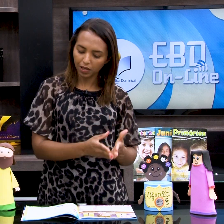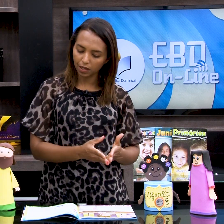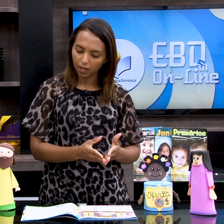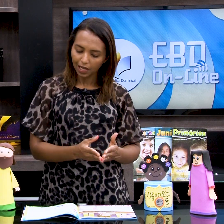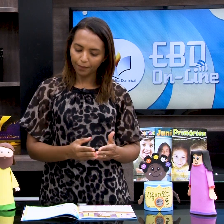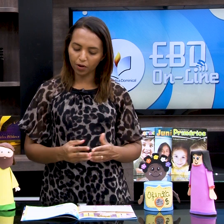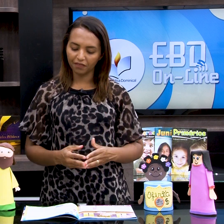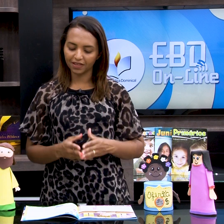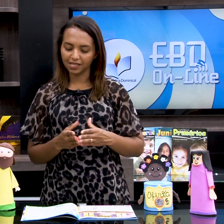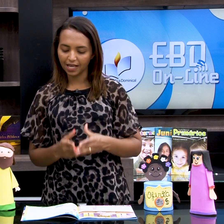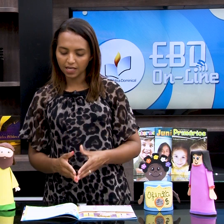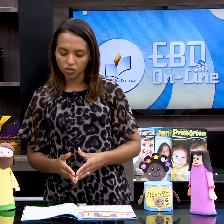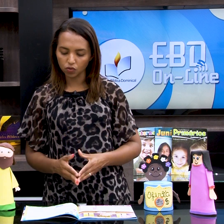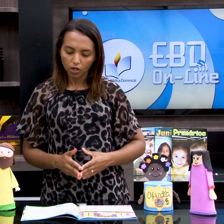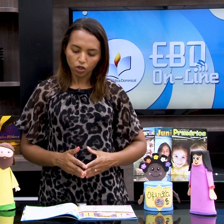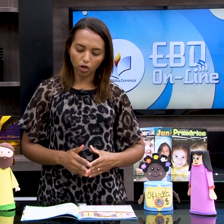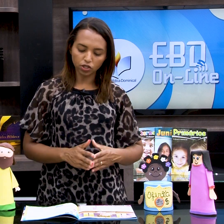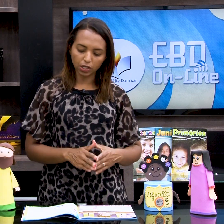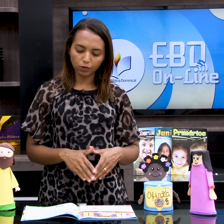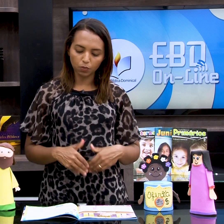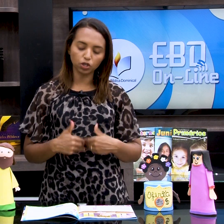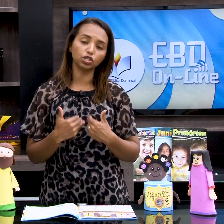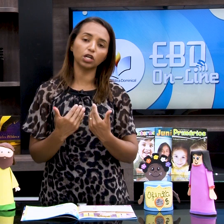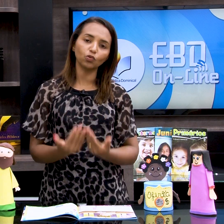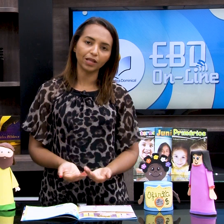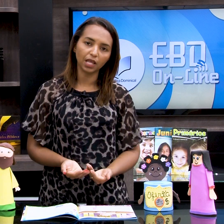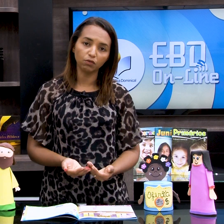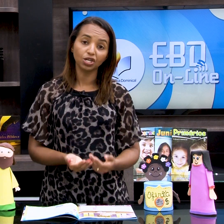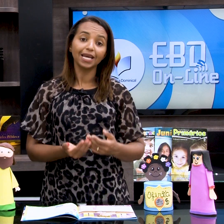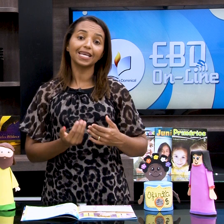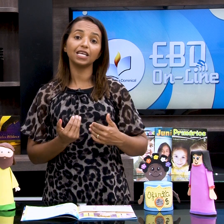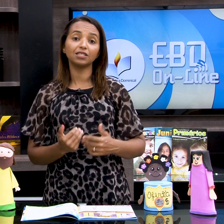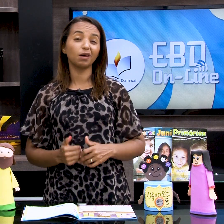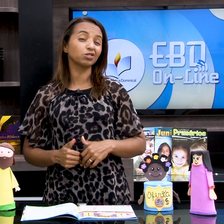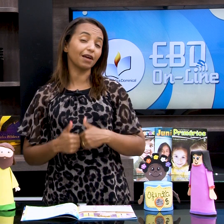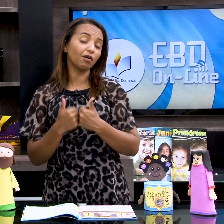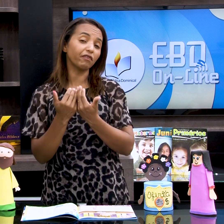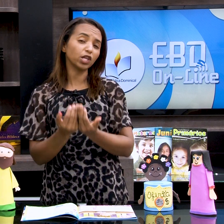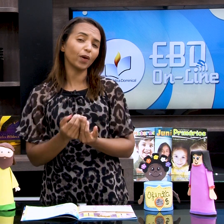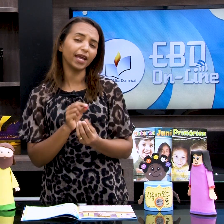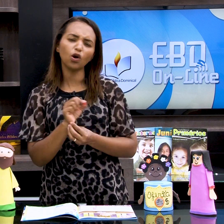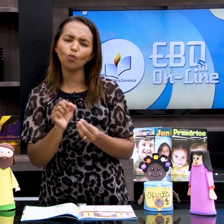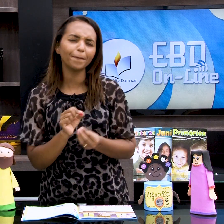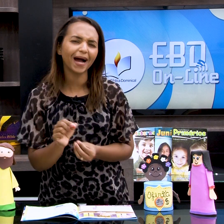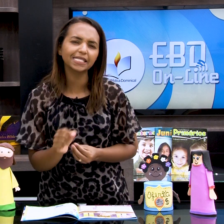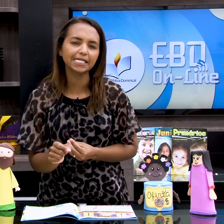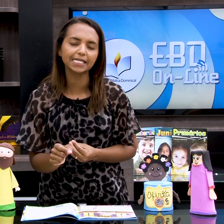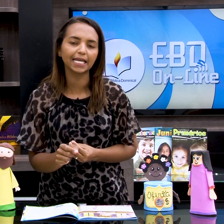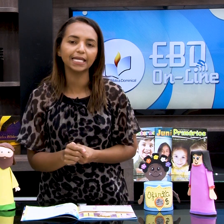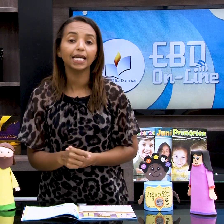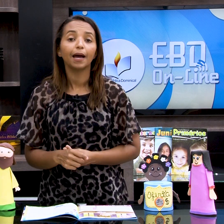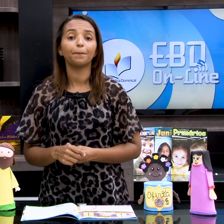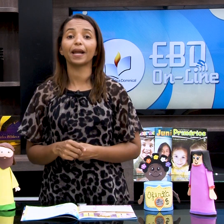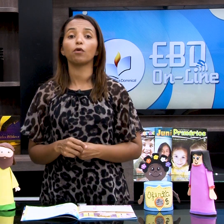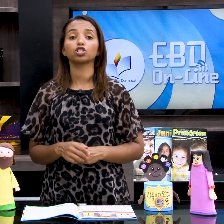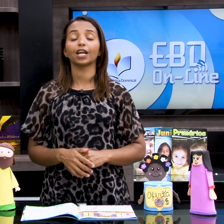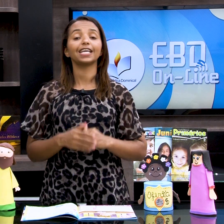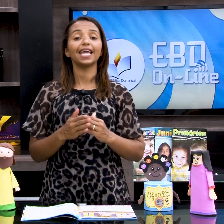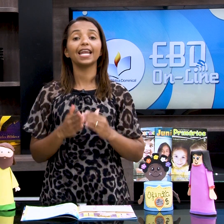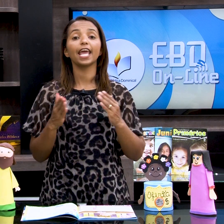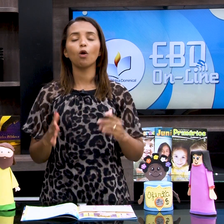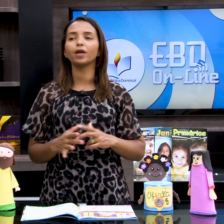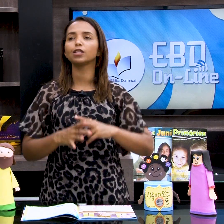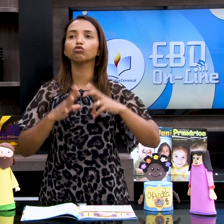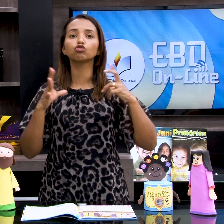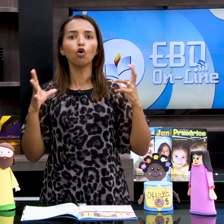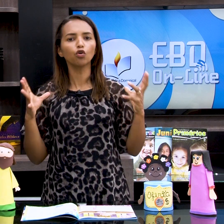contribuir porque fazer isso nós estamos mostrando a Deus que estamos devolvendo a ele alguma partezinha ali para mostrar